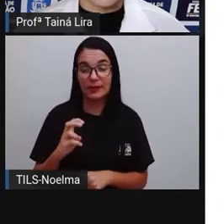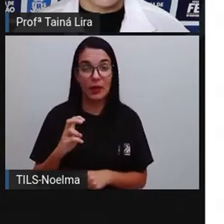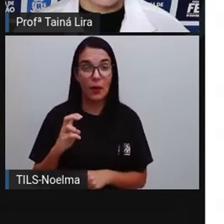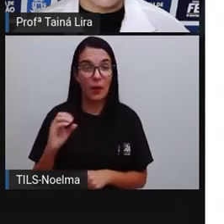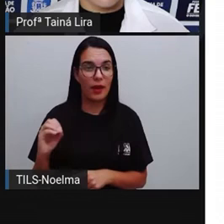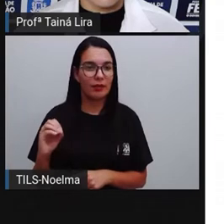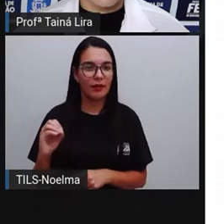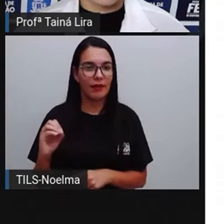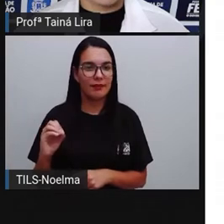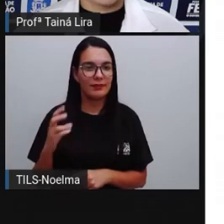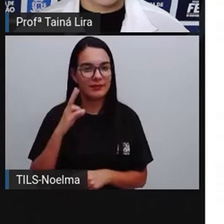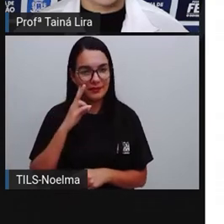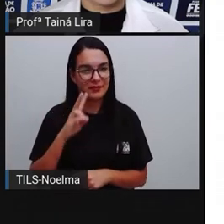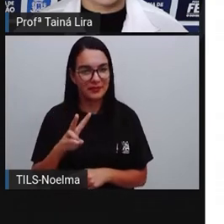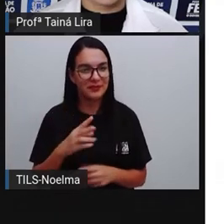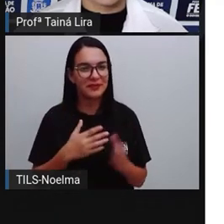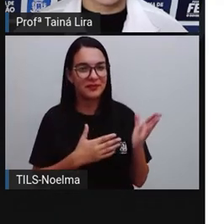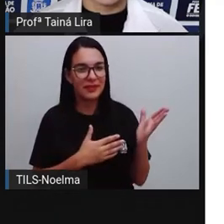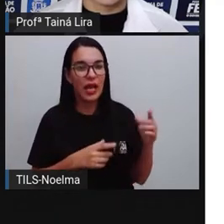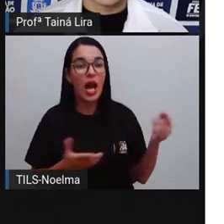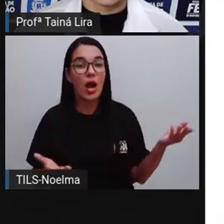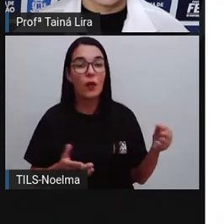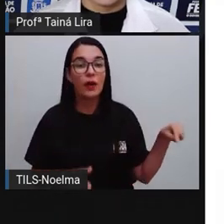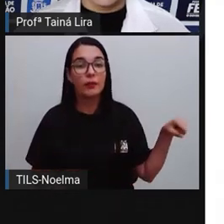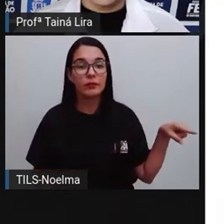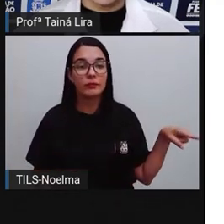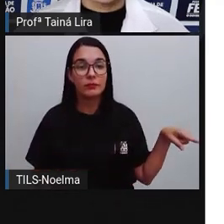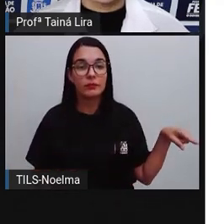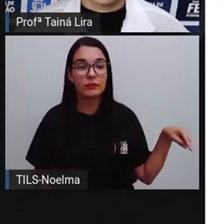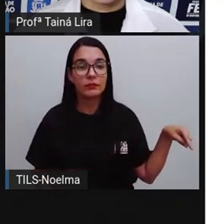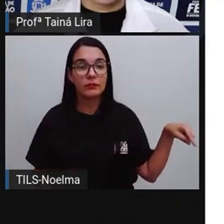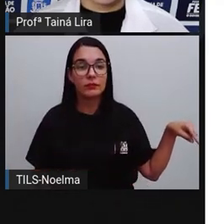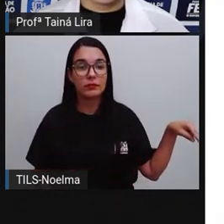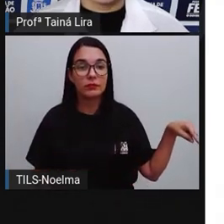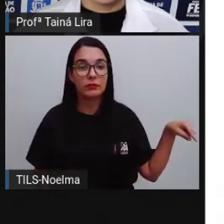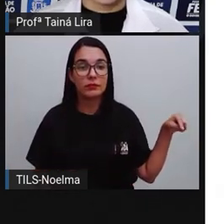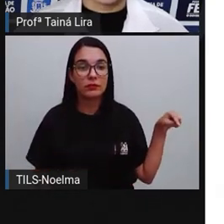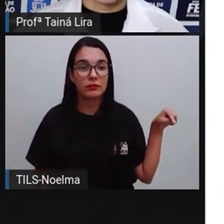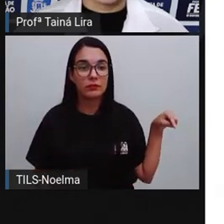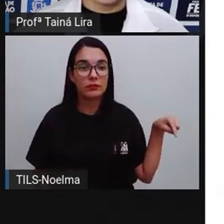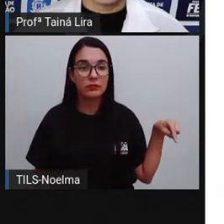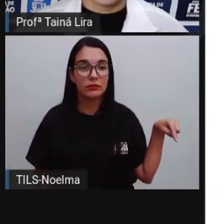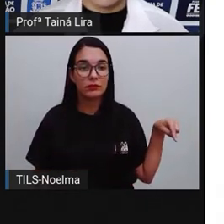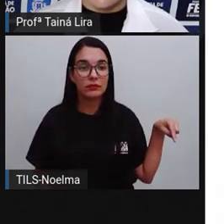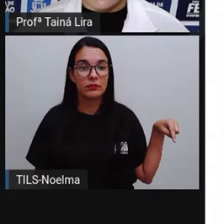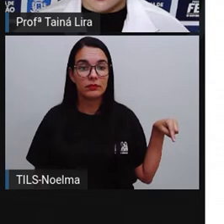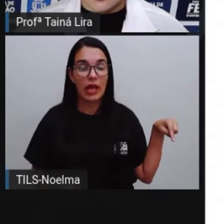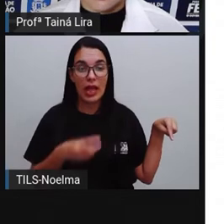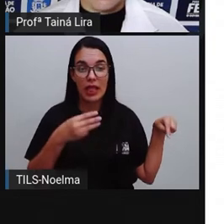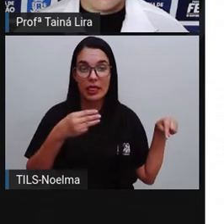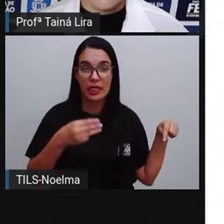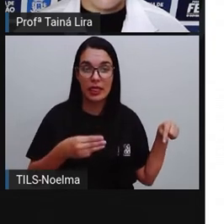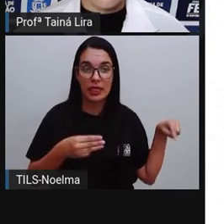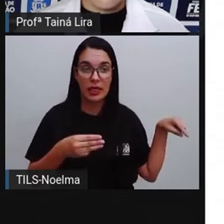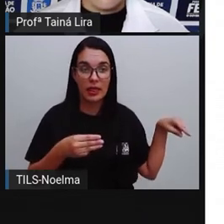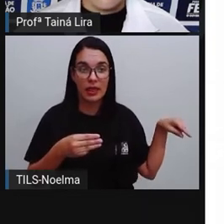250 tá que é o 50 que tá aqui E esse número aqui que número é esse